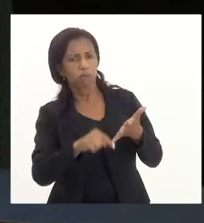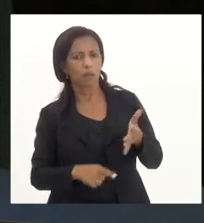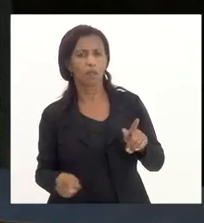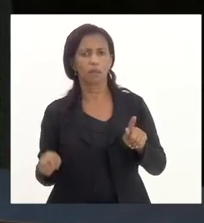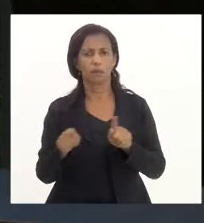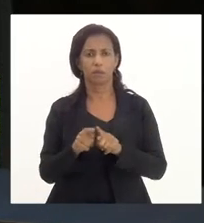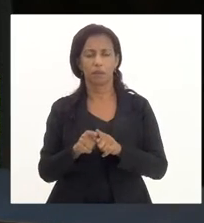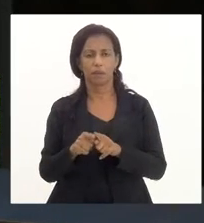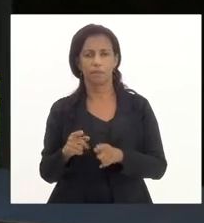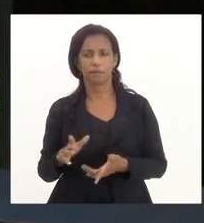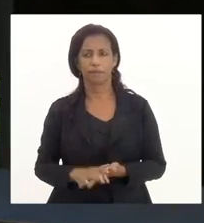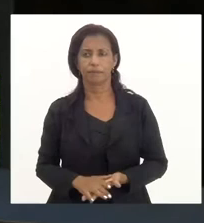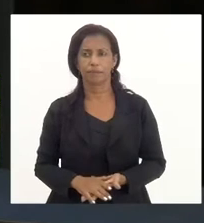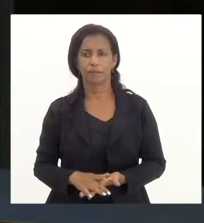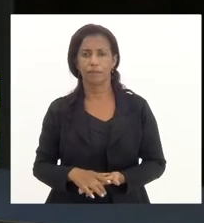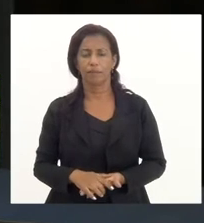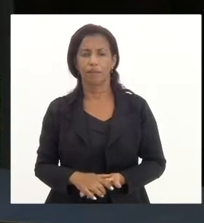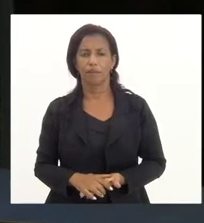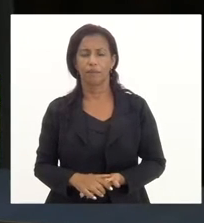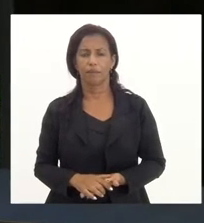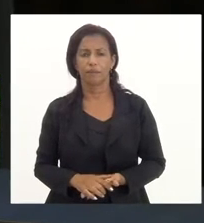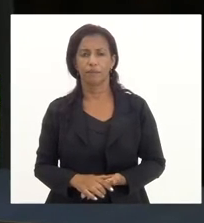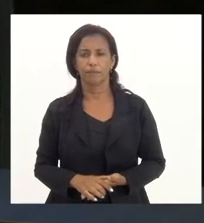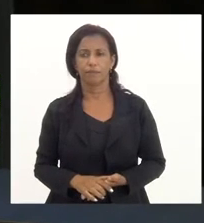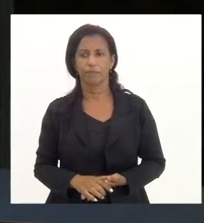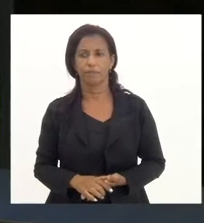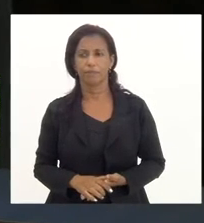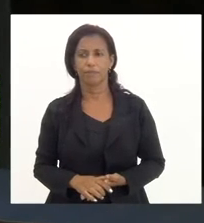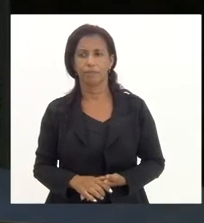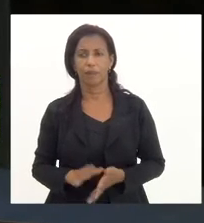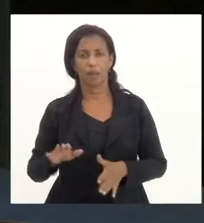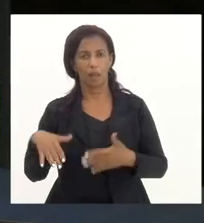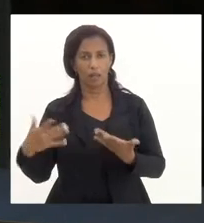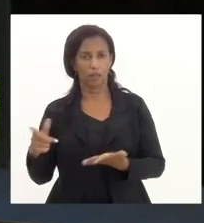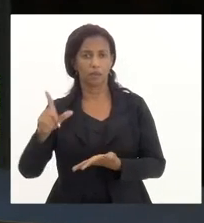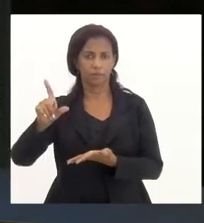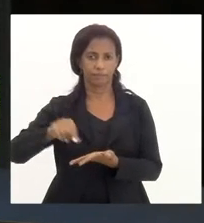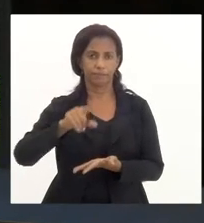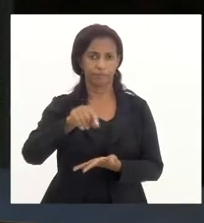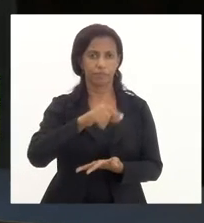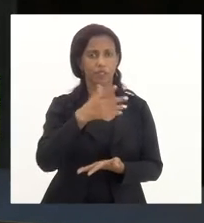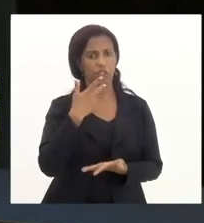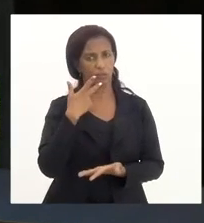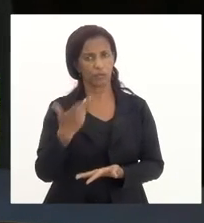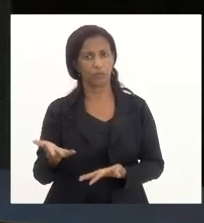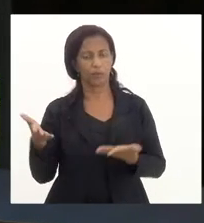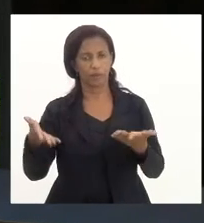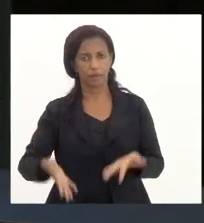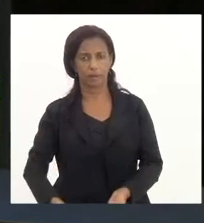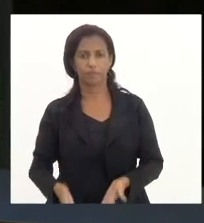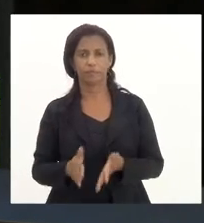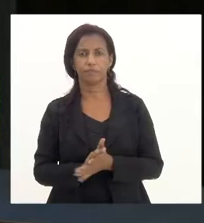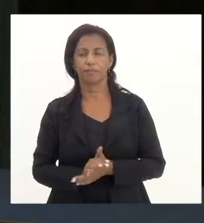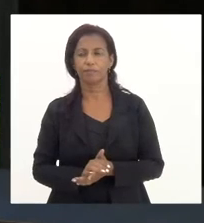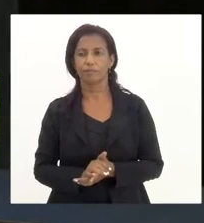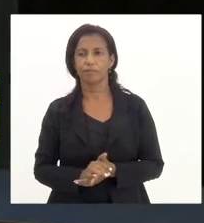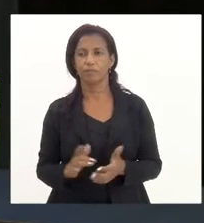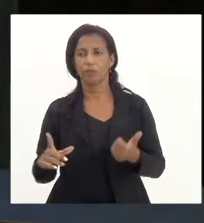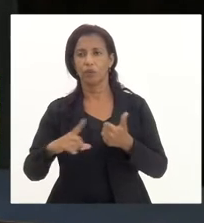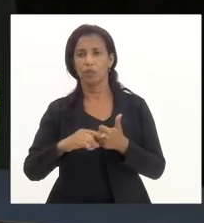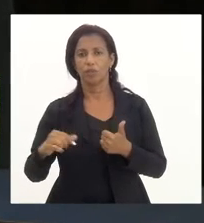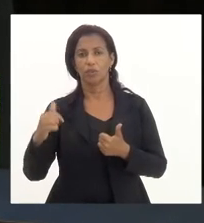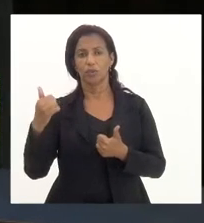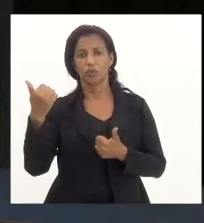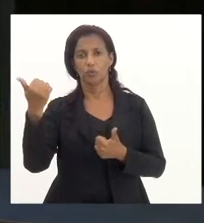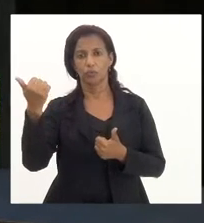se executados a demais presentes além das exceções que já foram mencionados aqui da Silva Segundo ele